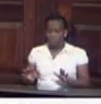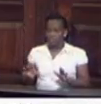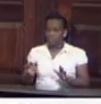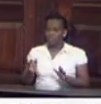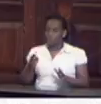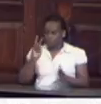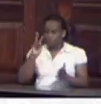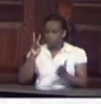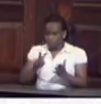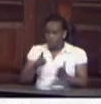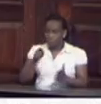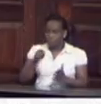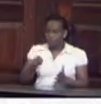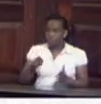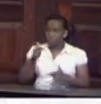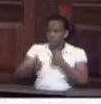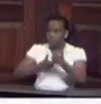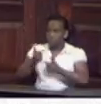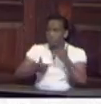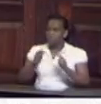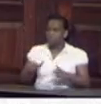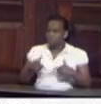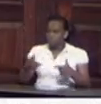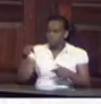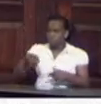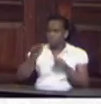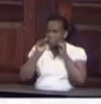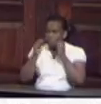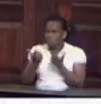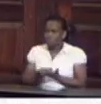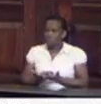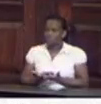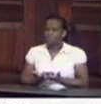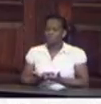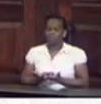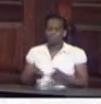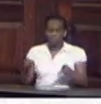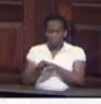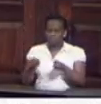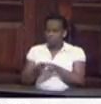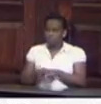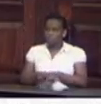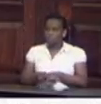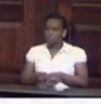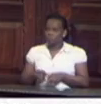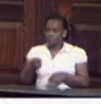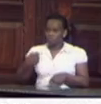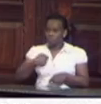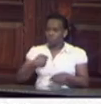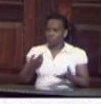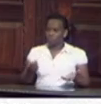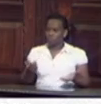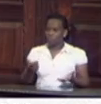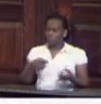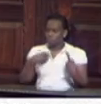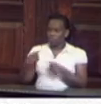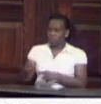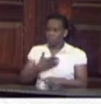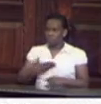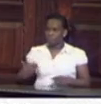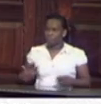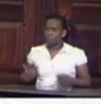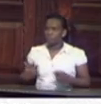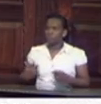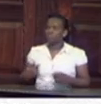acompanho a sua atuação aqui na Assembleia e eu também me considero um deputado de oposição